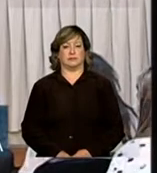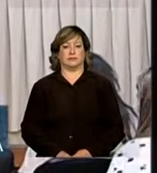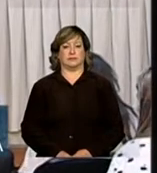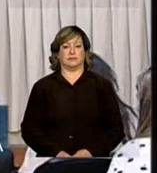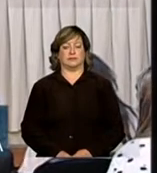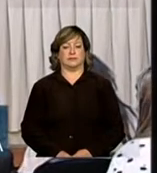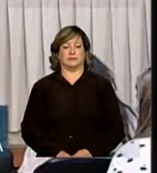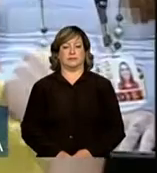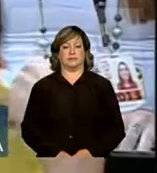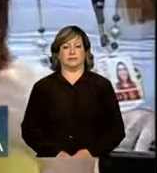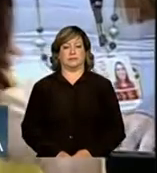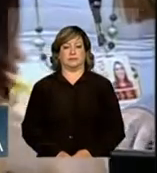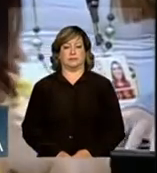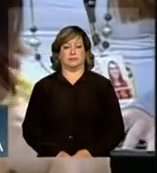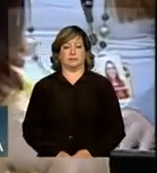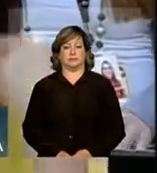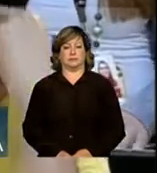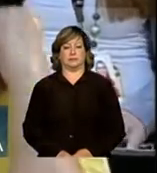a bateria